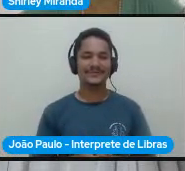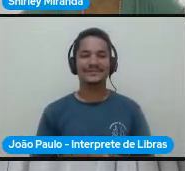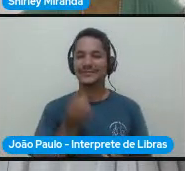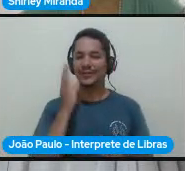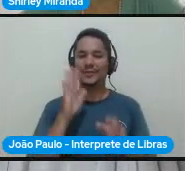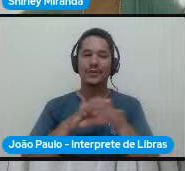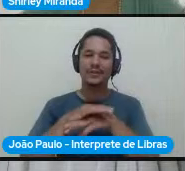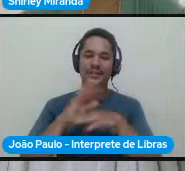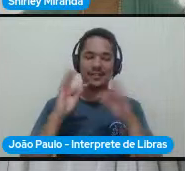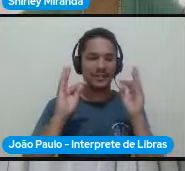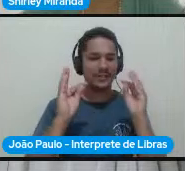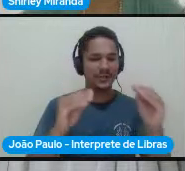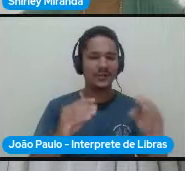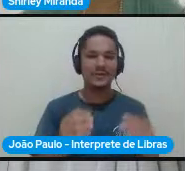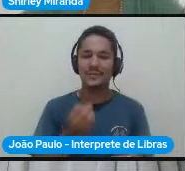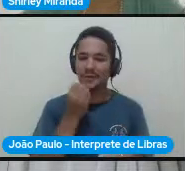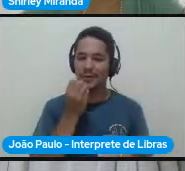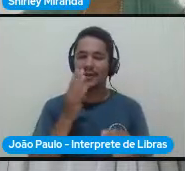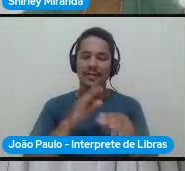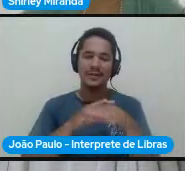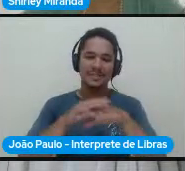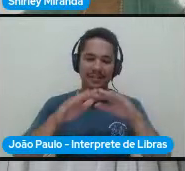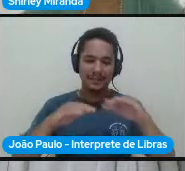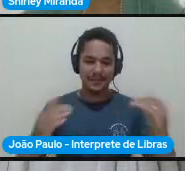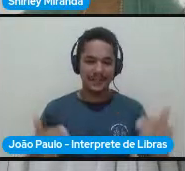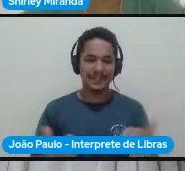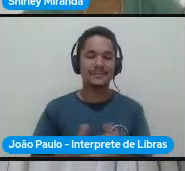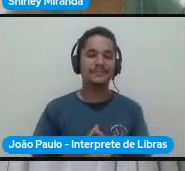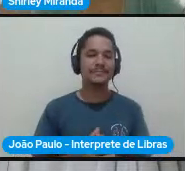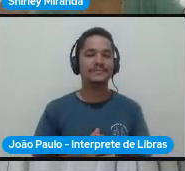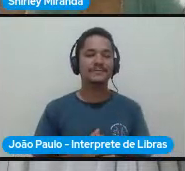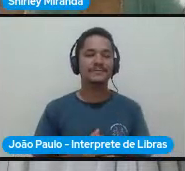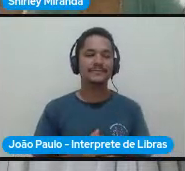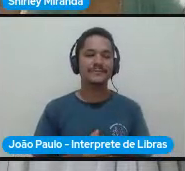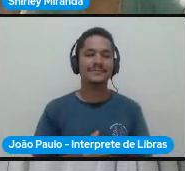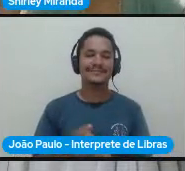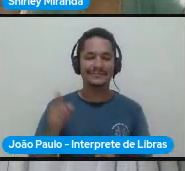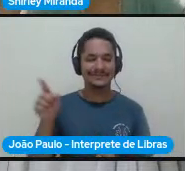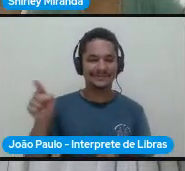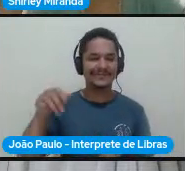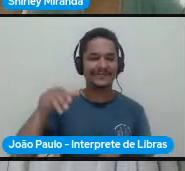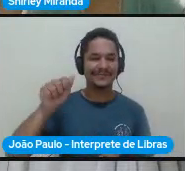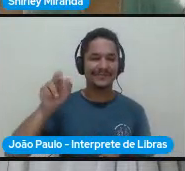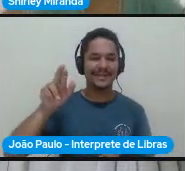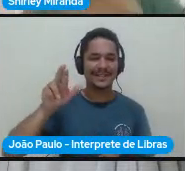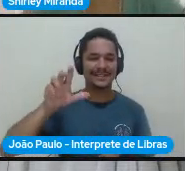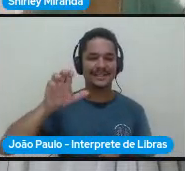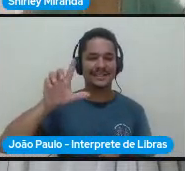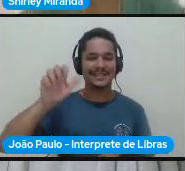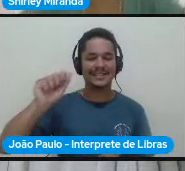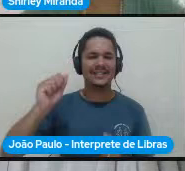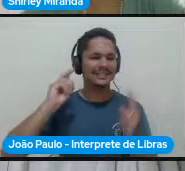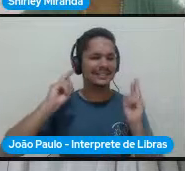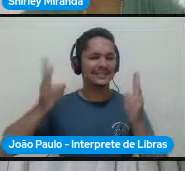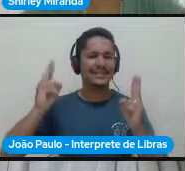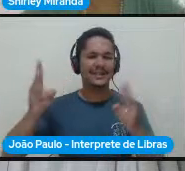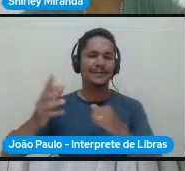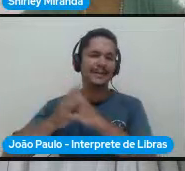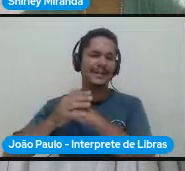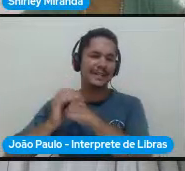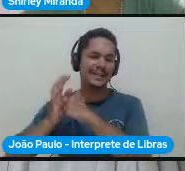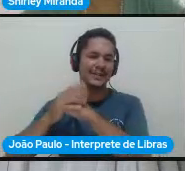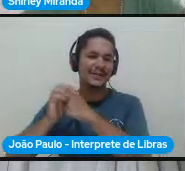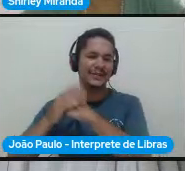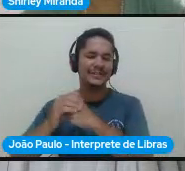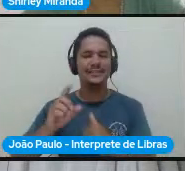Boa noite a todos, boa noite à mesa, Marcela, sempre muito carinhosa, Diego, parceiro de primeira